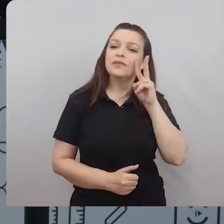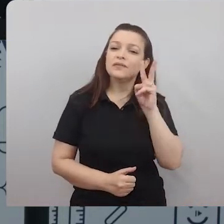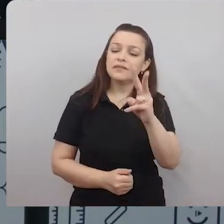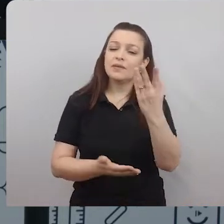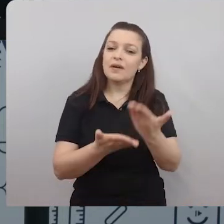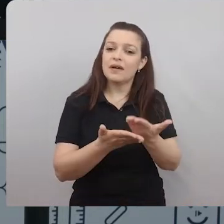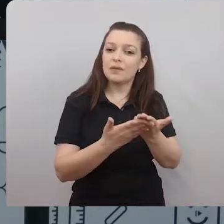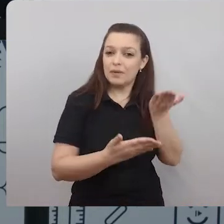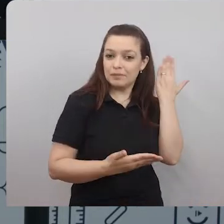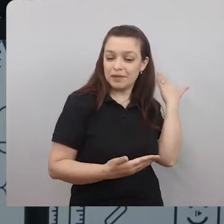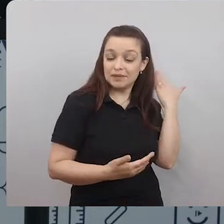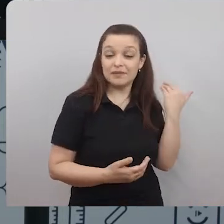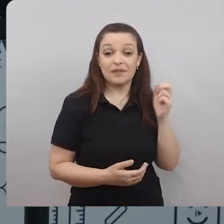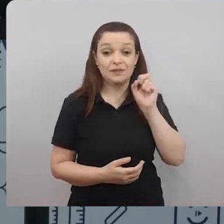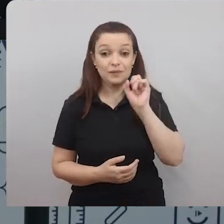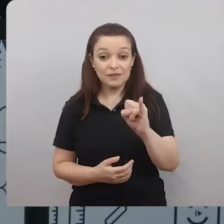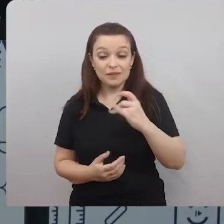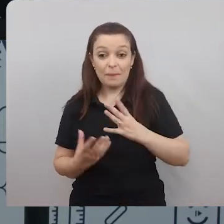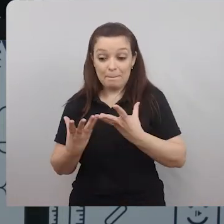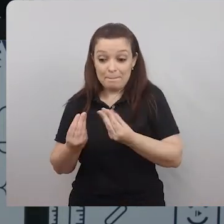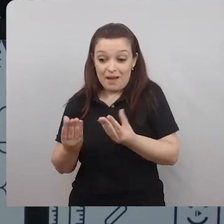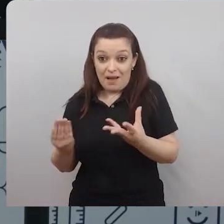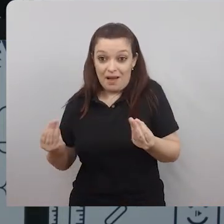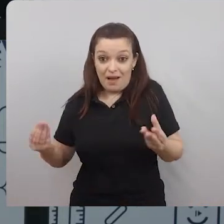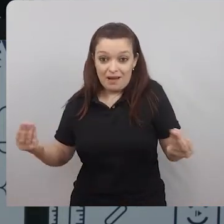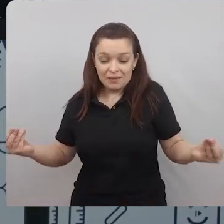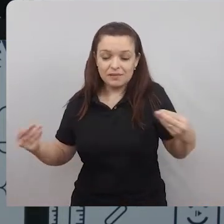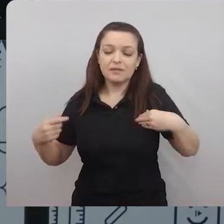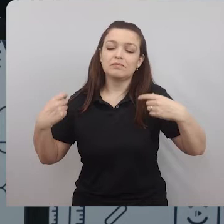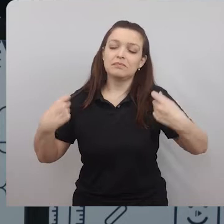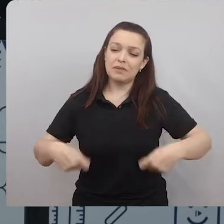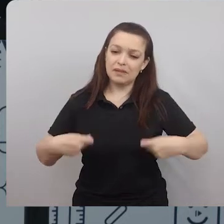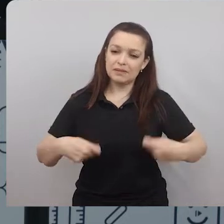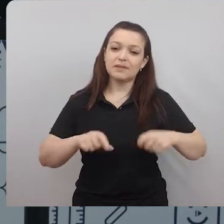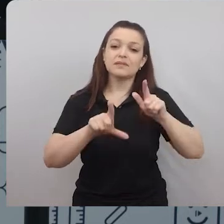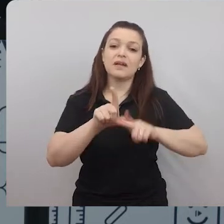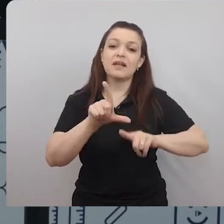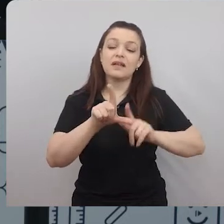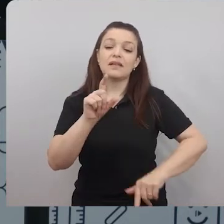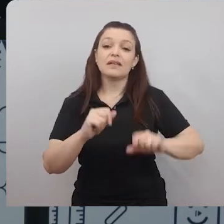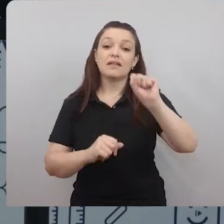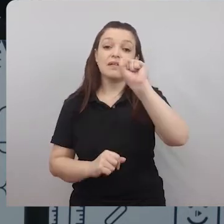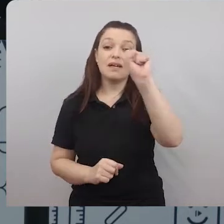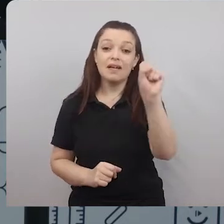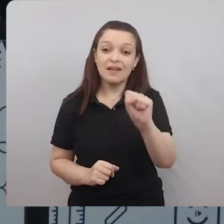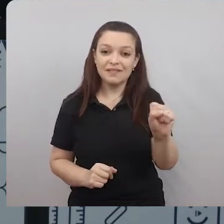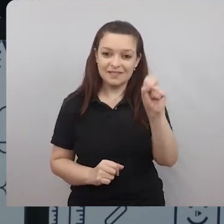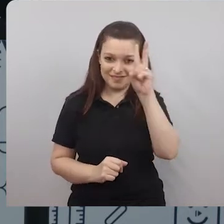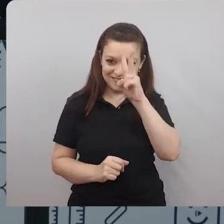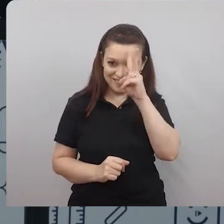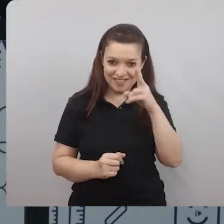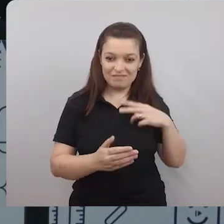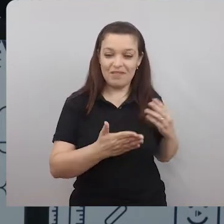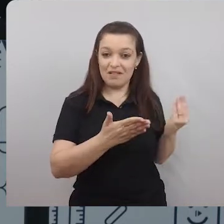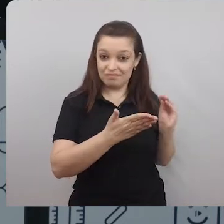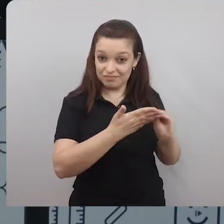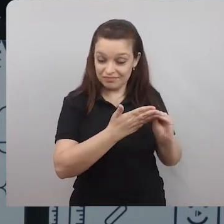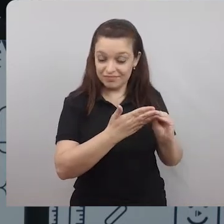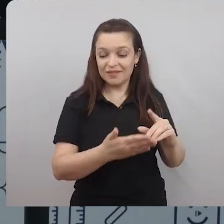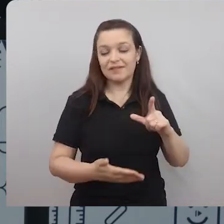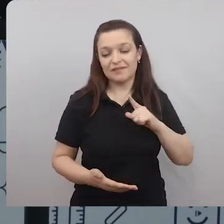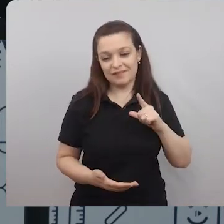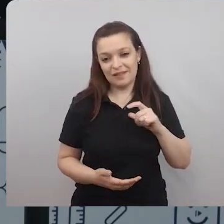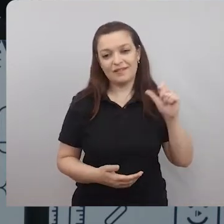em aulas anteriores que quando falamos de mais de uma coisa, a gente coloca o S no